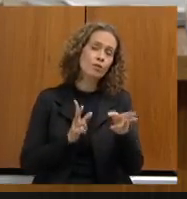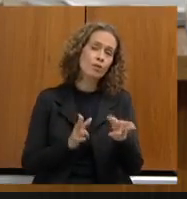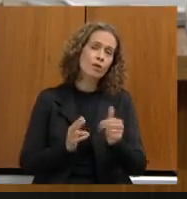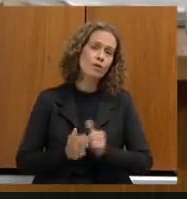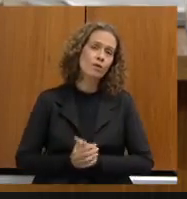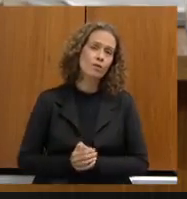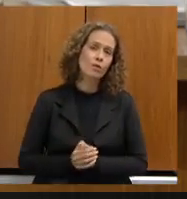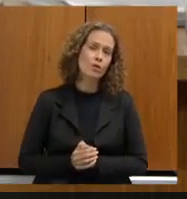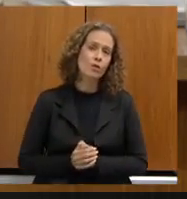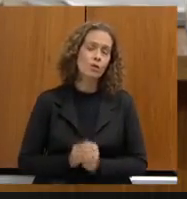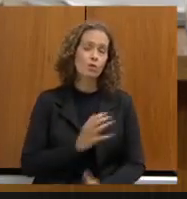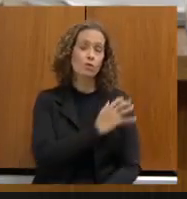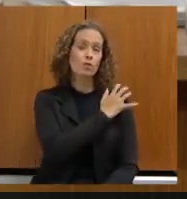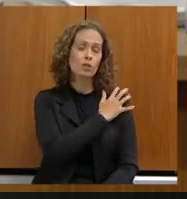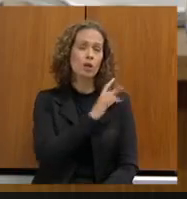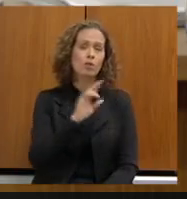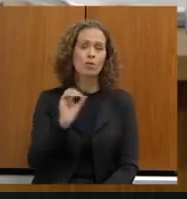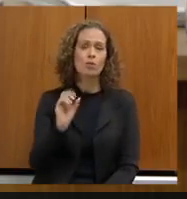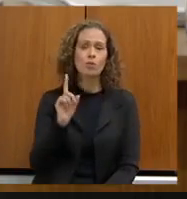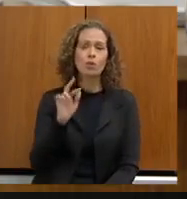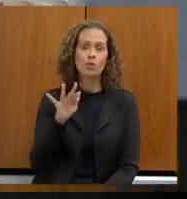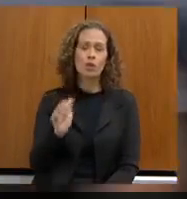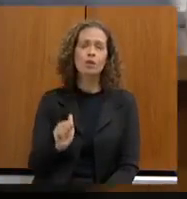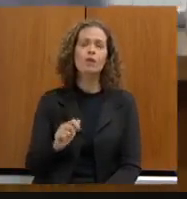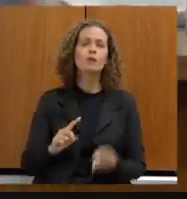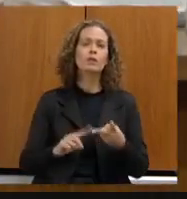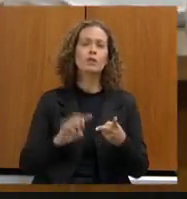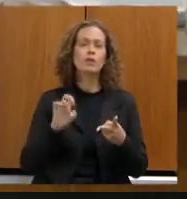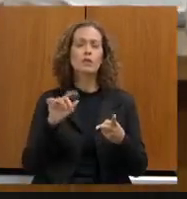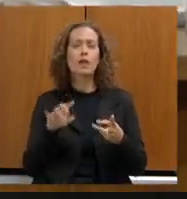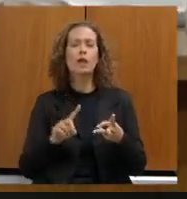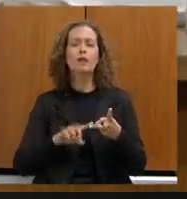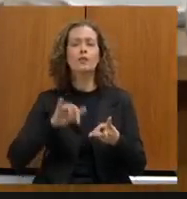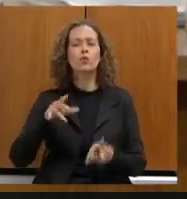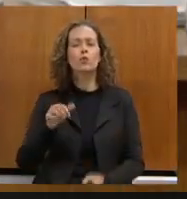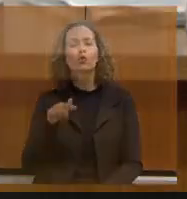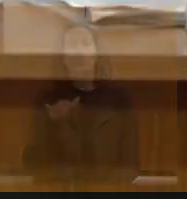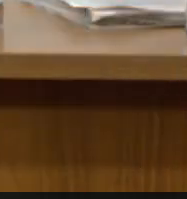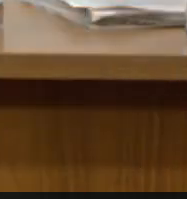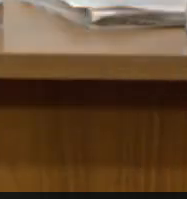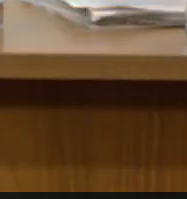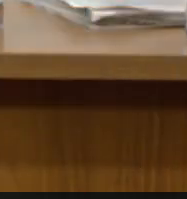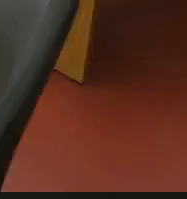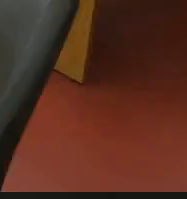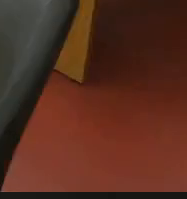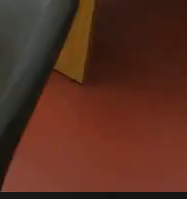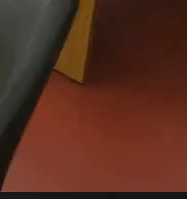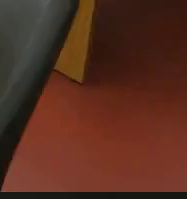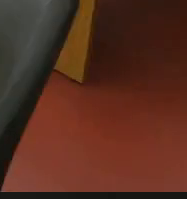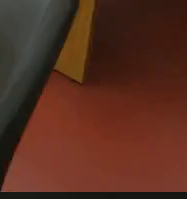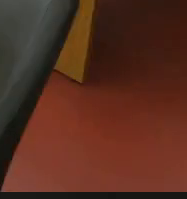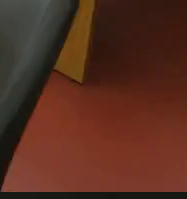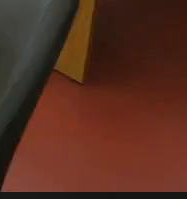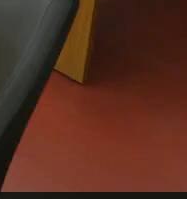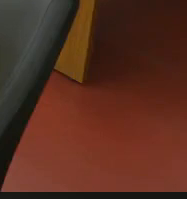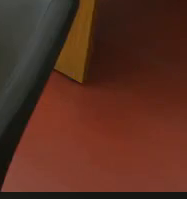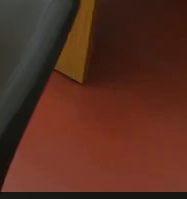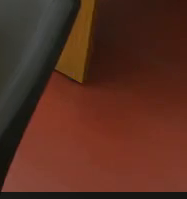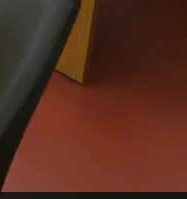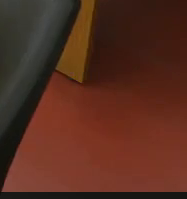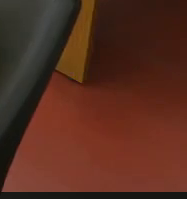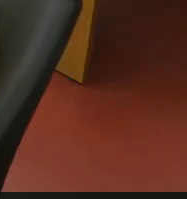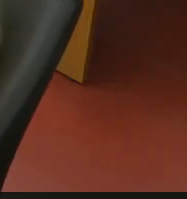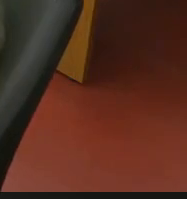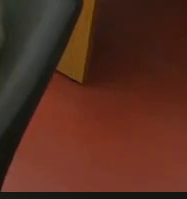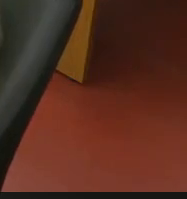o coronel Rodrigo Coronel esteve o Dr Joaquim chegar no Brasil também chega em Brasília conversando pessoalmente com o presidente